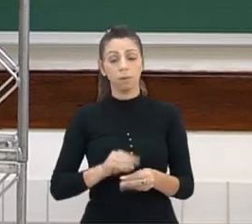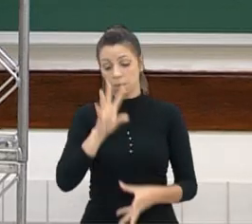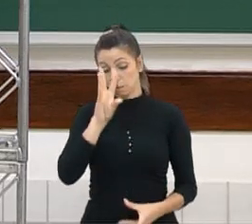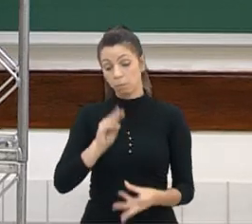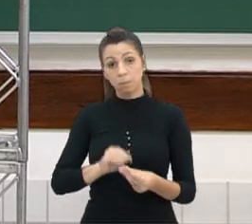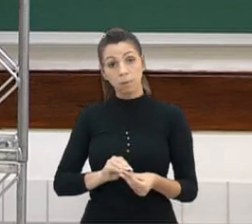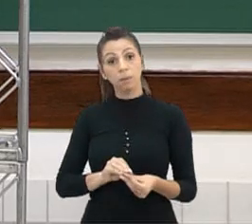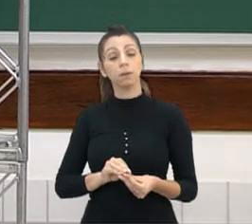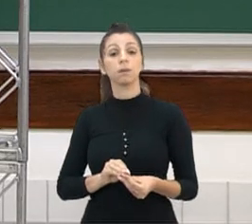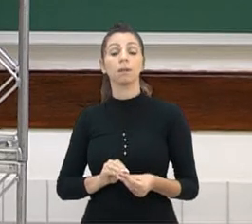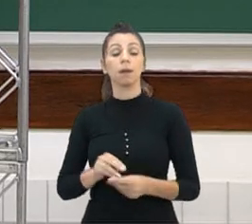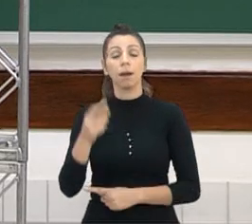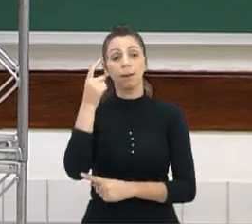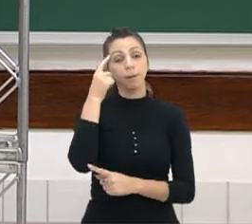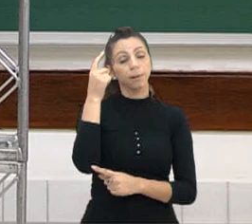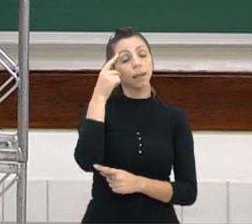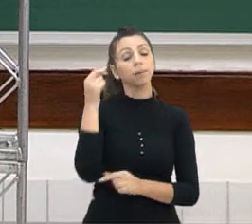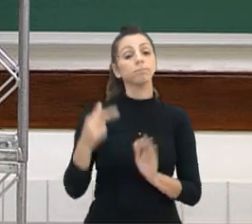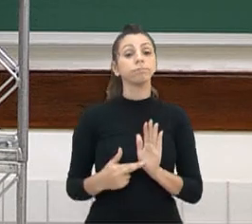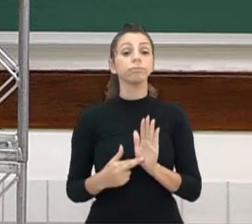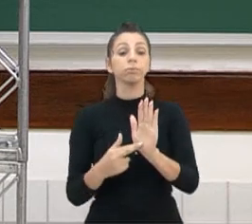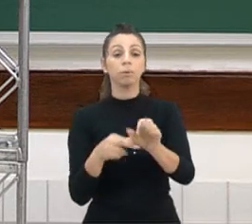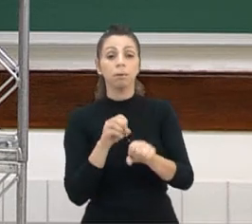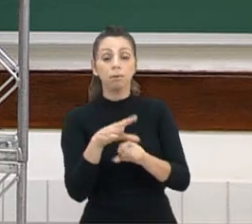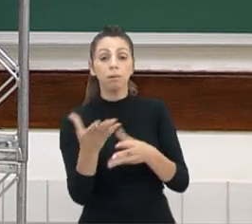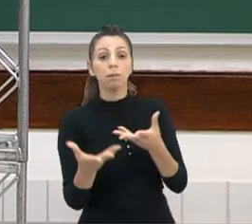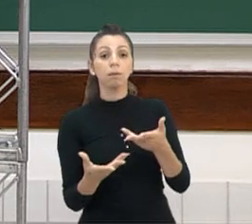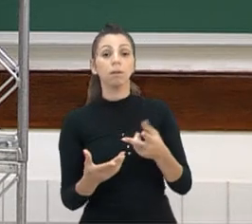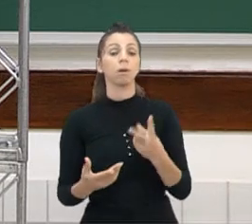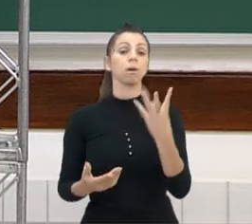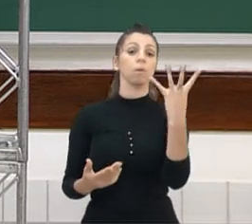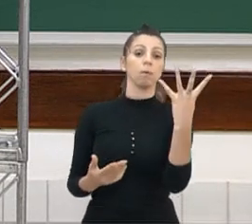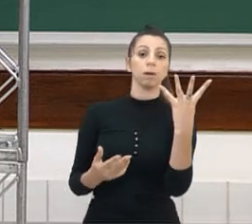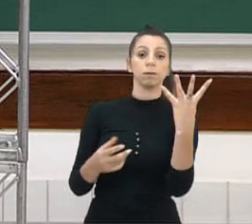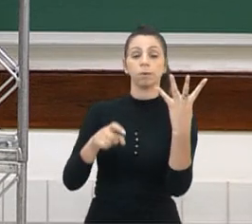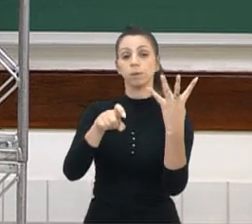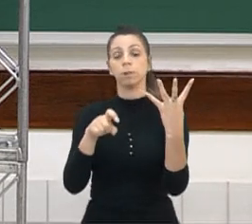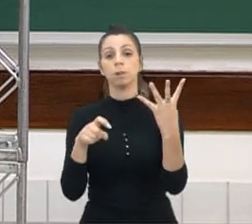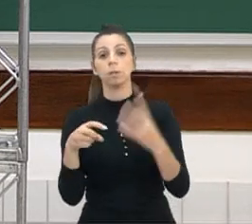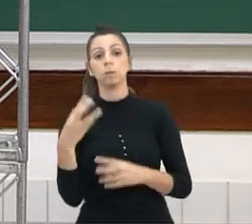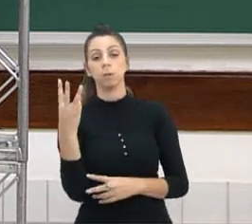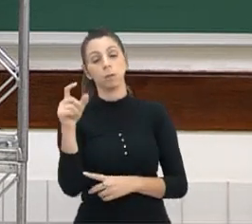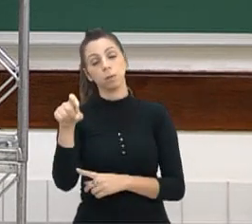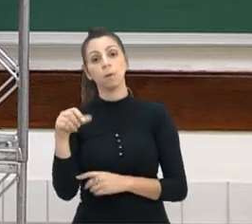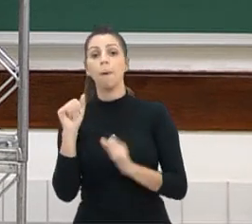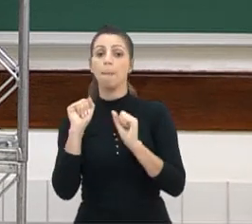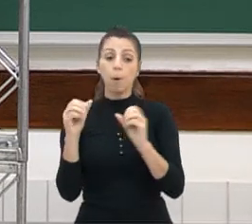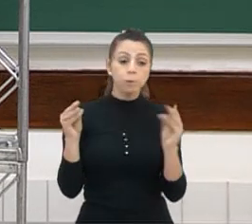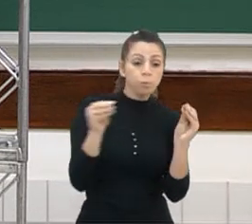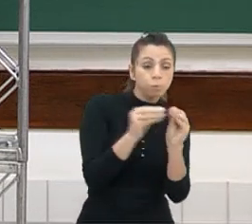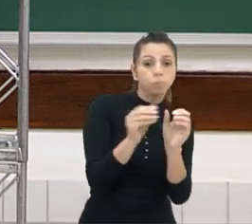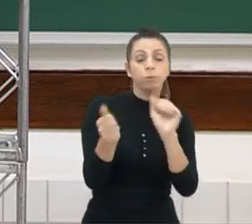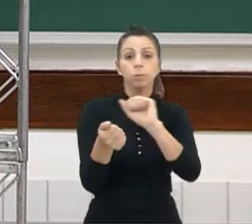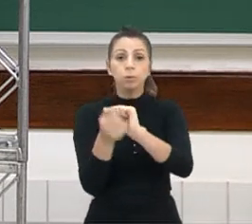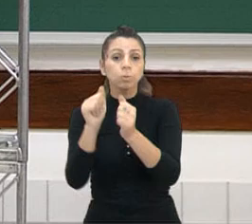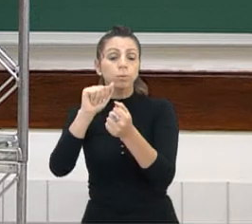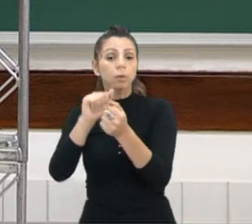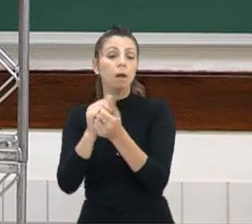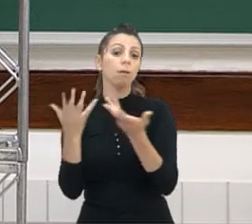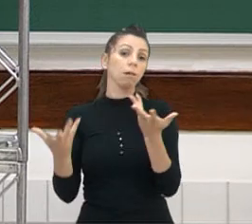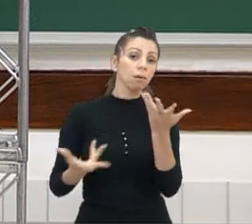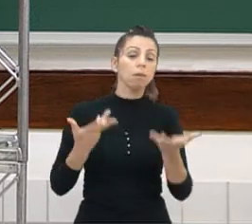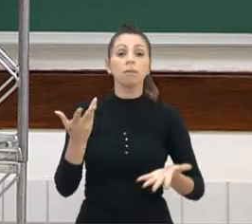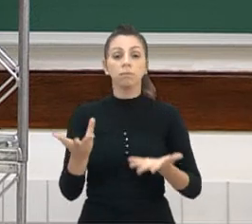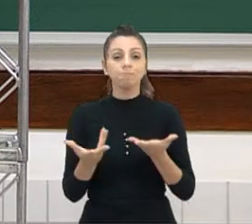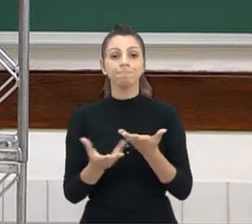qual é a ideia que eu estou querendo dar quando eu uso 3x, quando eu uso 4x², o que eu posso juntar, o que não dá para juntar, quando as